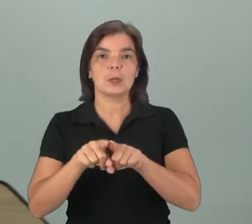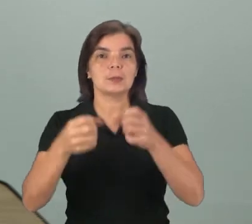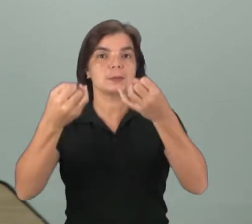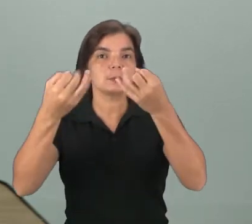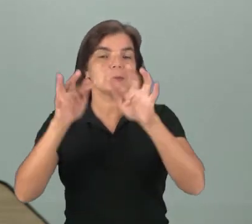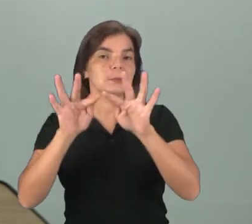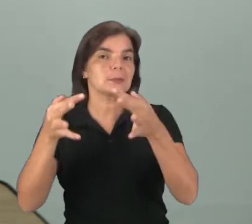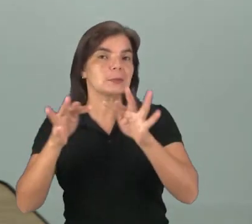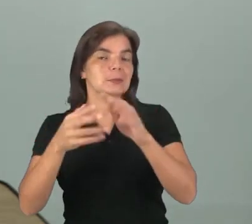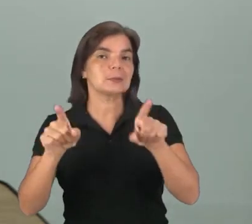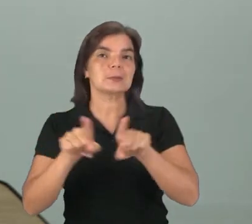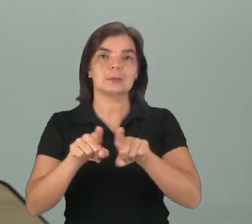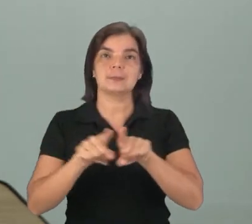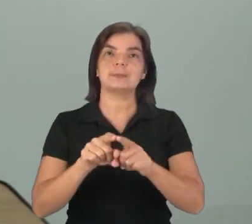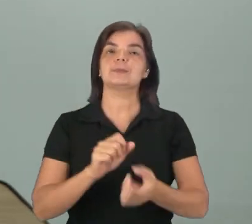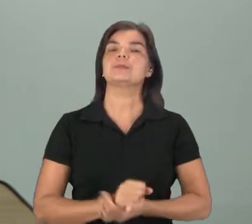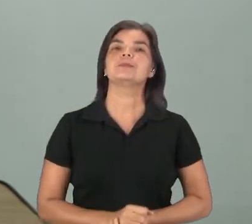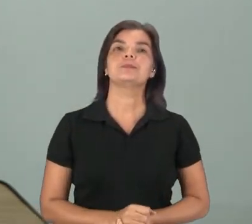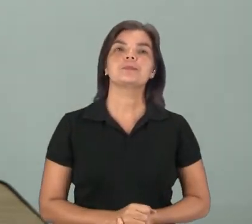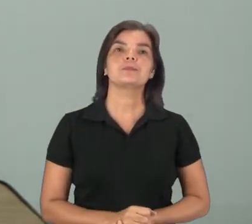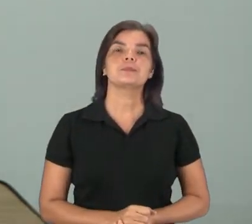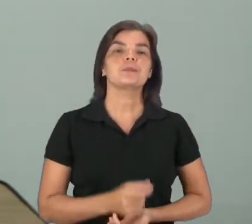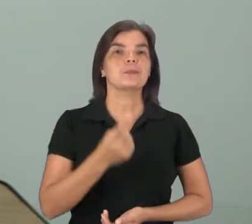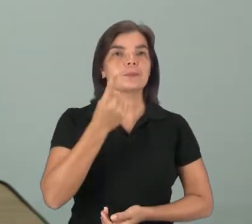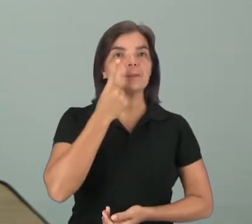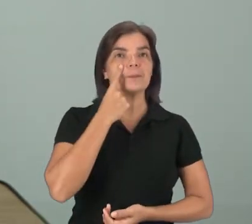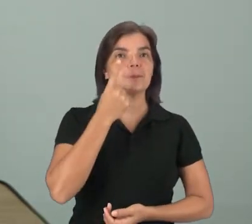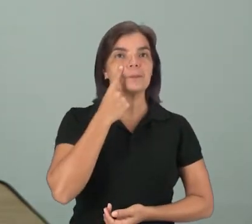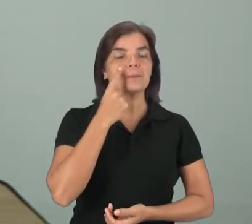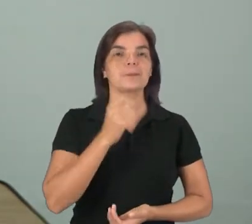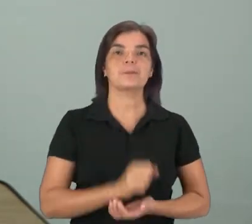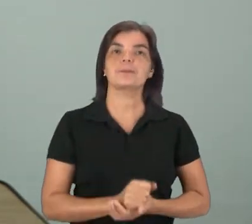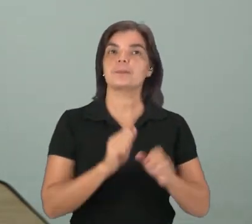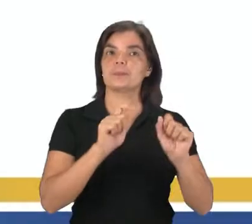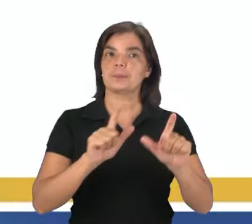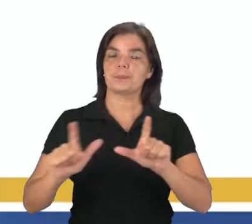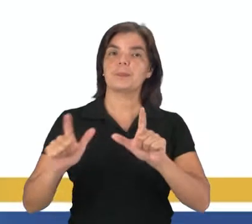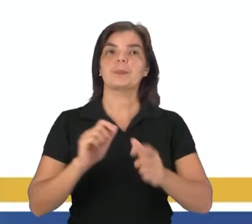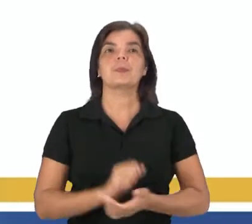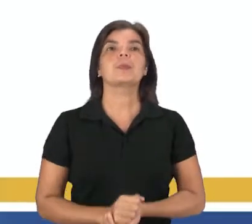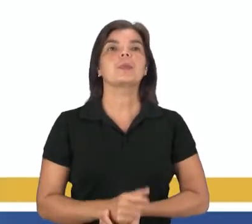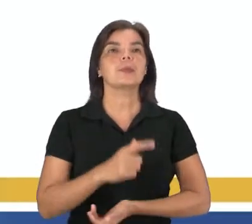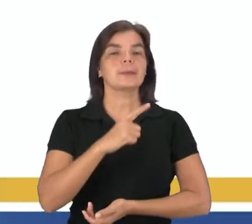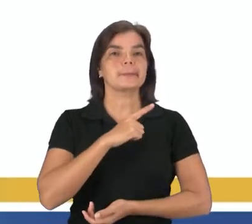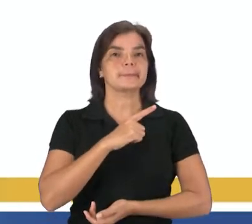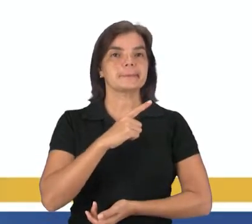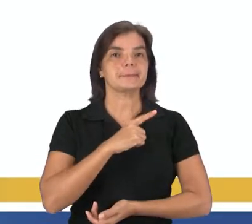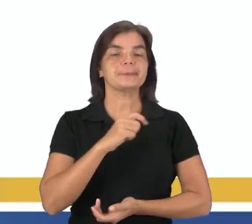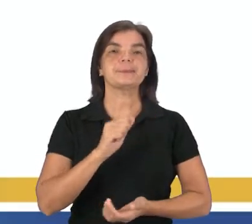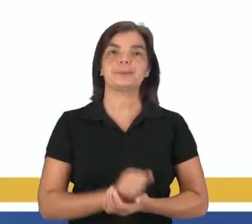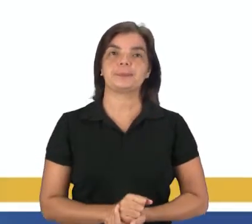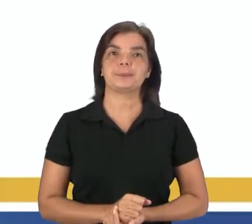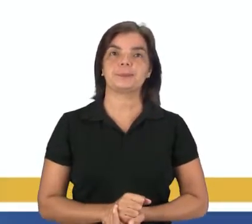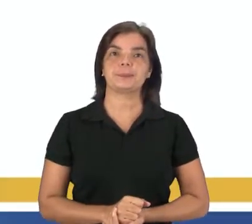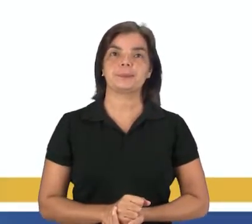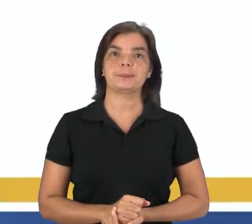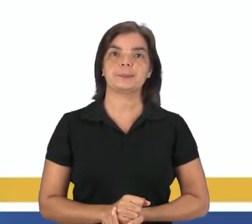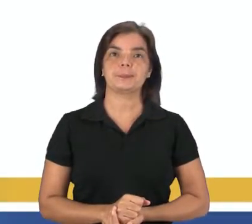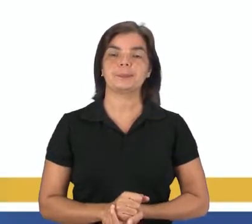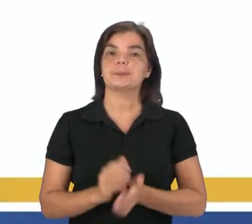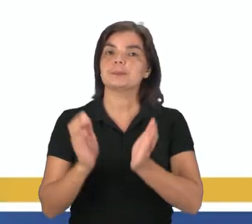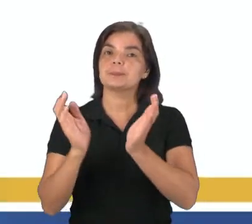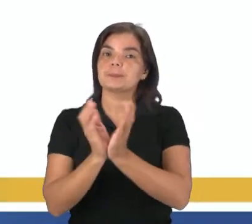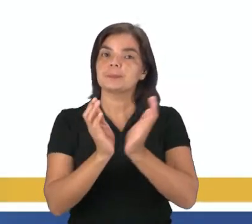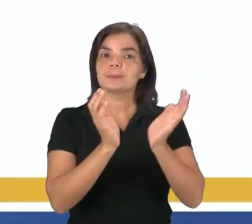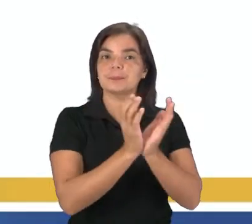unidades de milhar, de milhões, Observe comigo na telinha. Nós temos nas unidades, nas classes